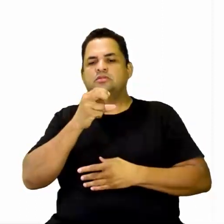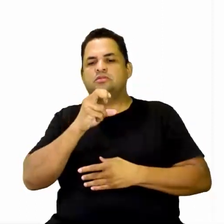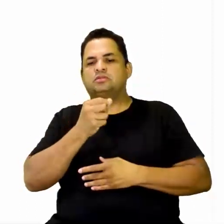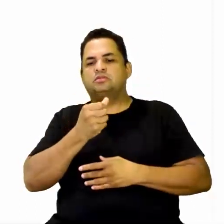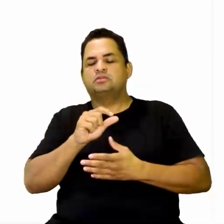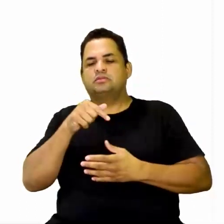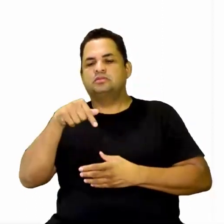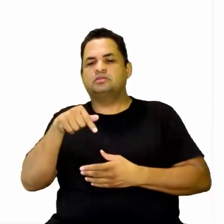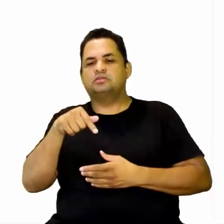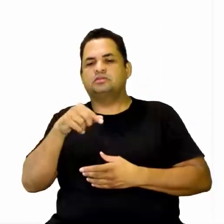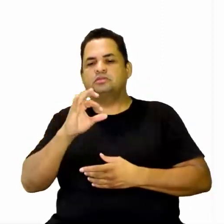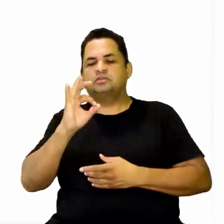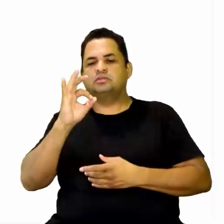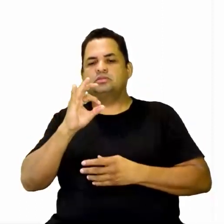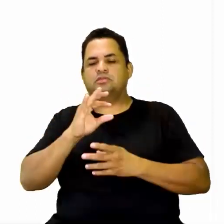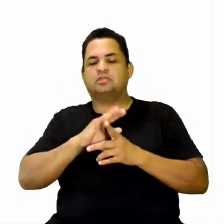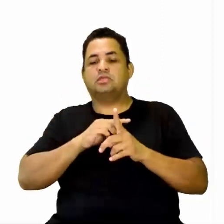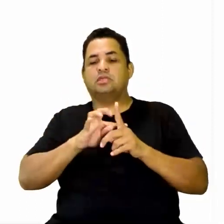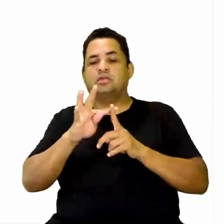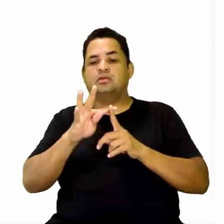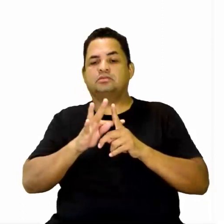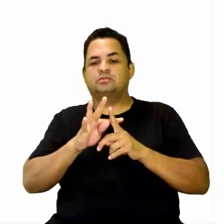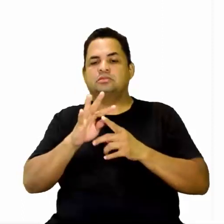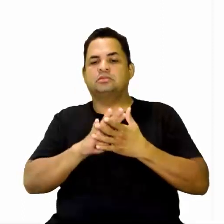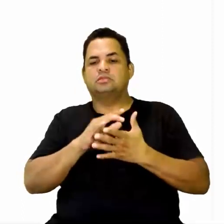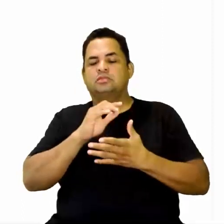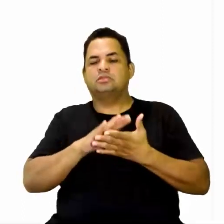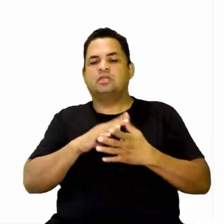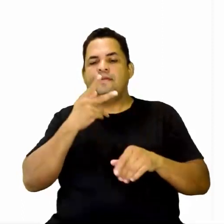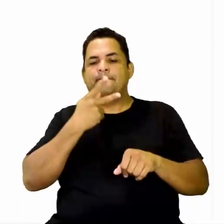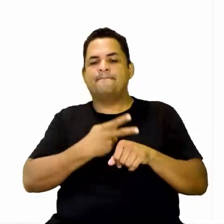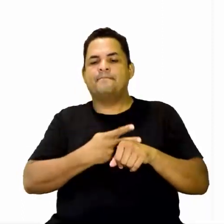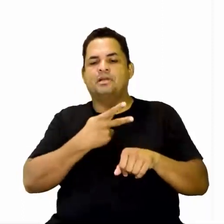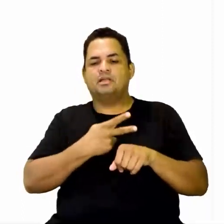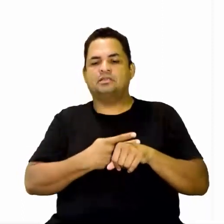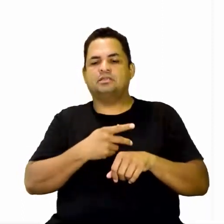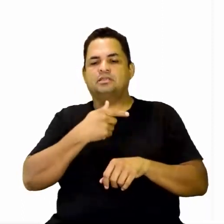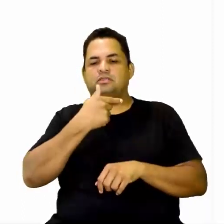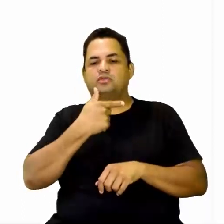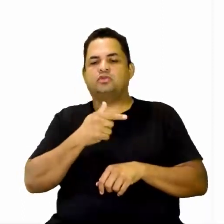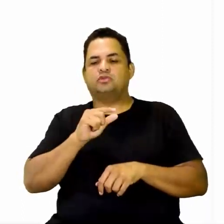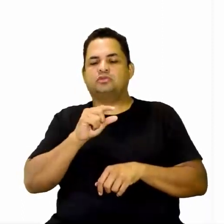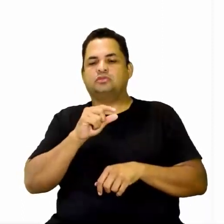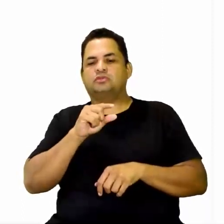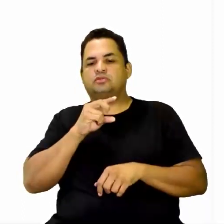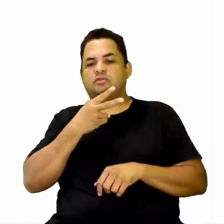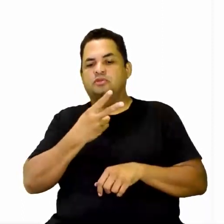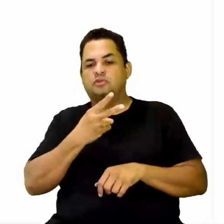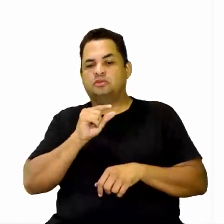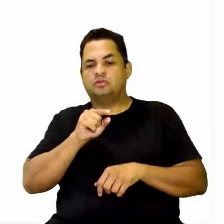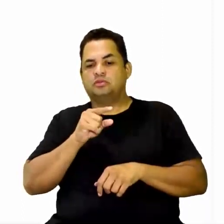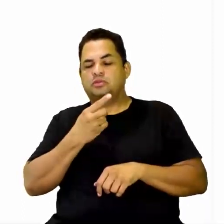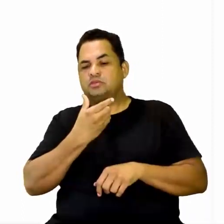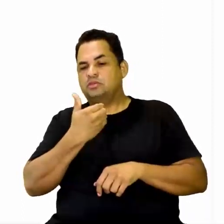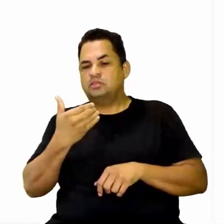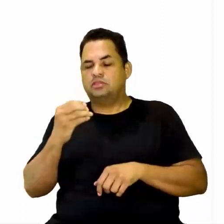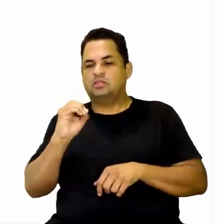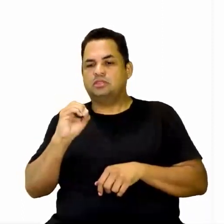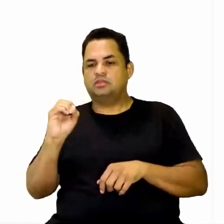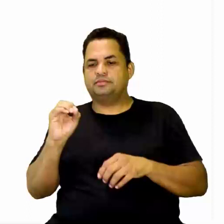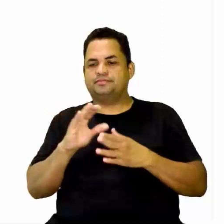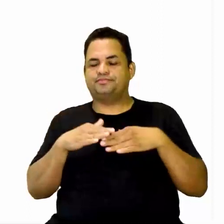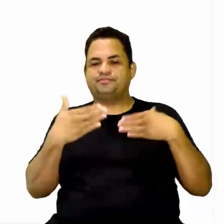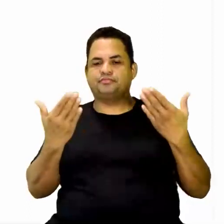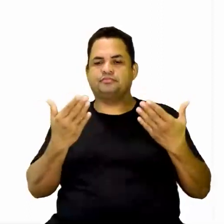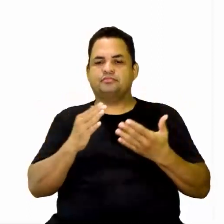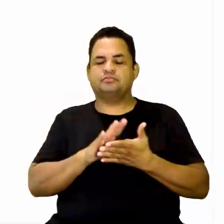356,7 graus. E da prata? 2.100 graus. Então, olha só. Diante disso, considerando a liga